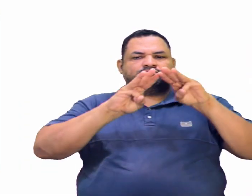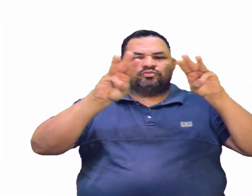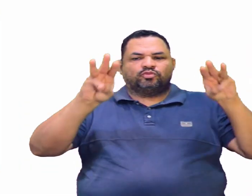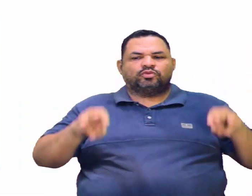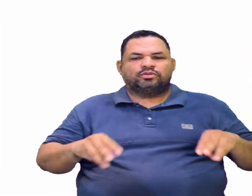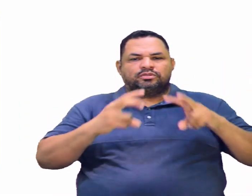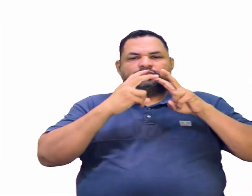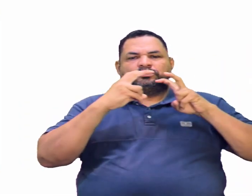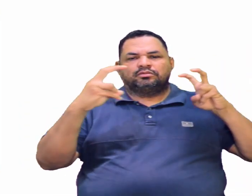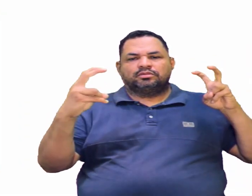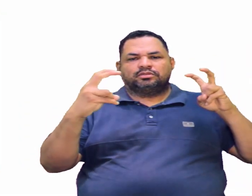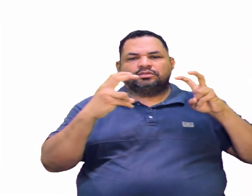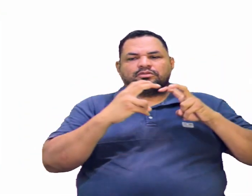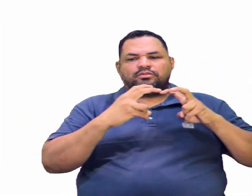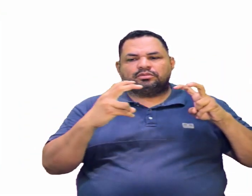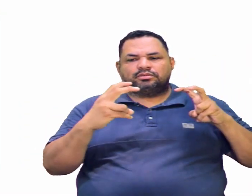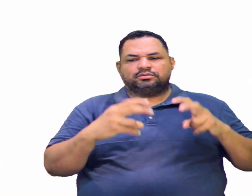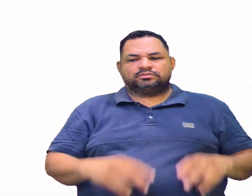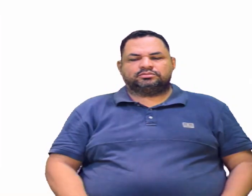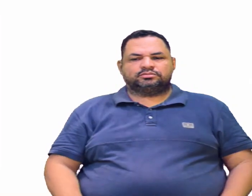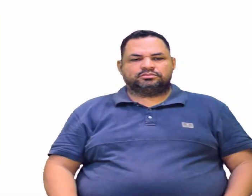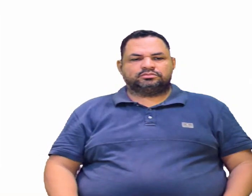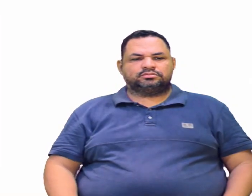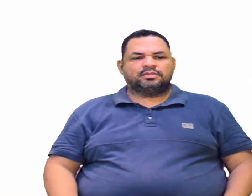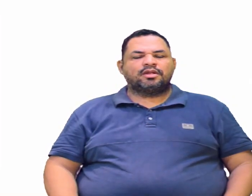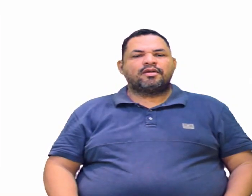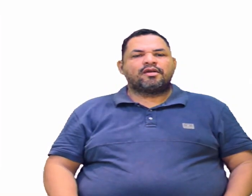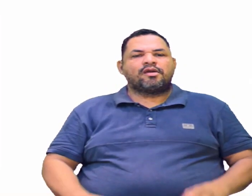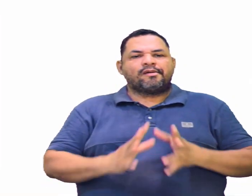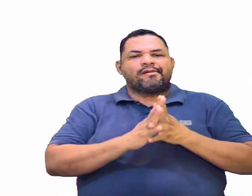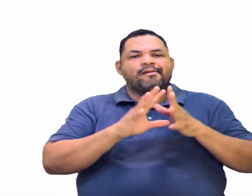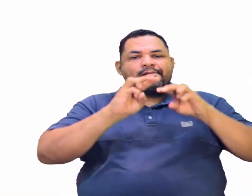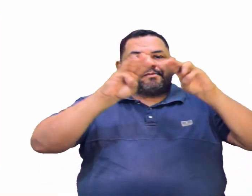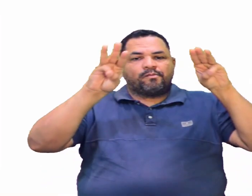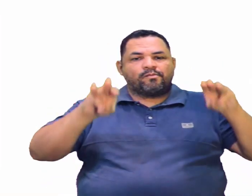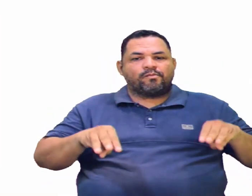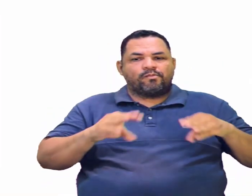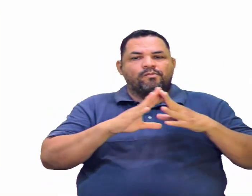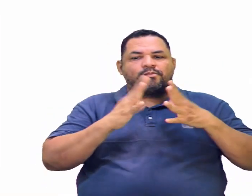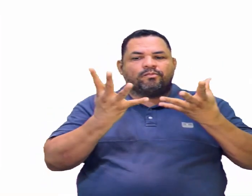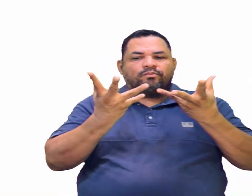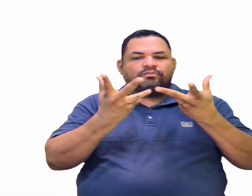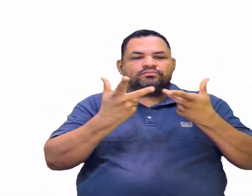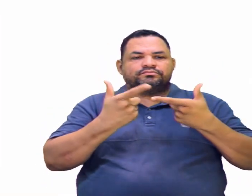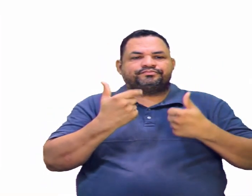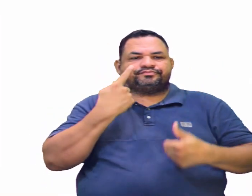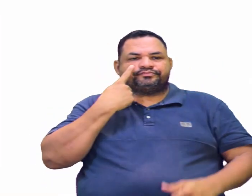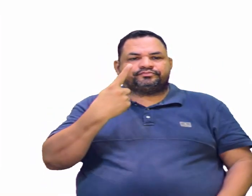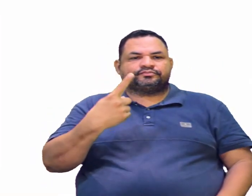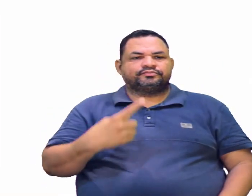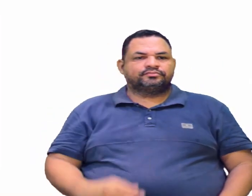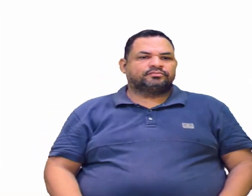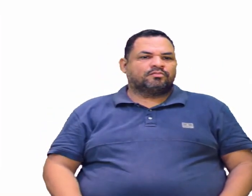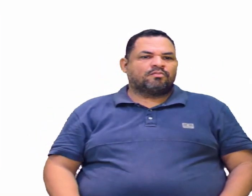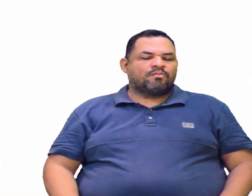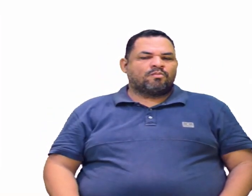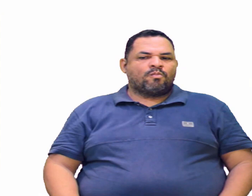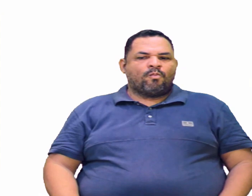museus virtuais, né? O museu virtual é a maravilha das maravilhas,